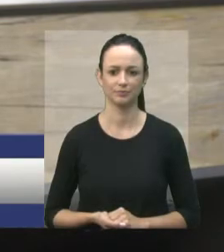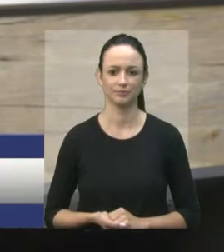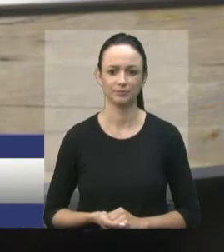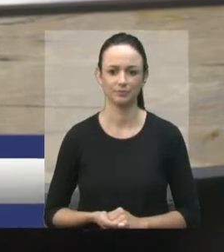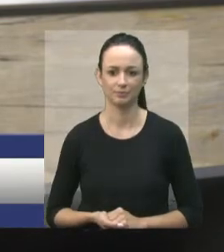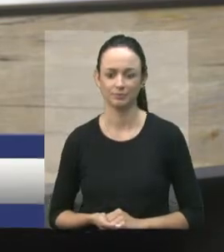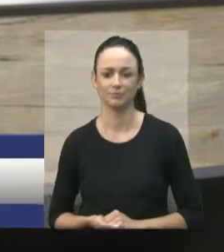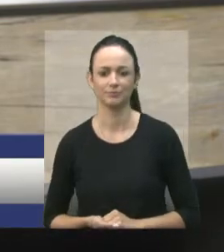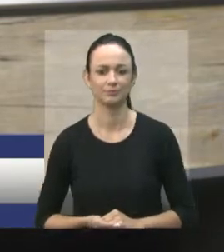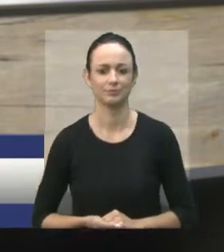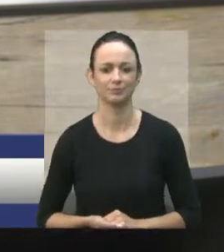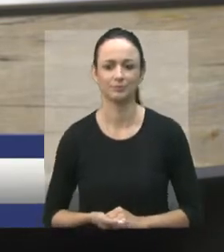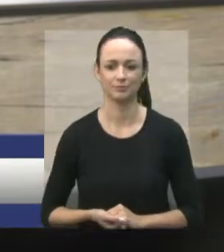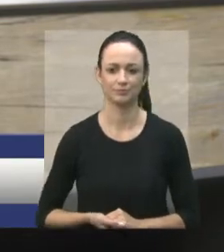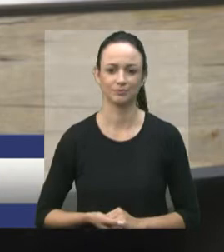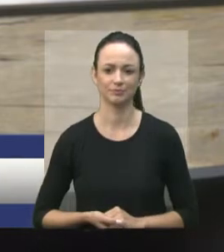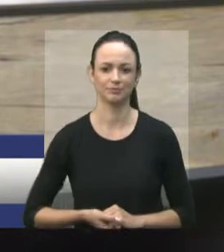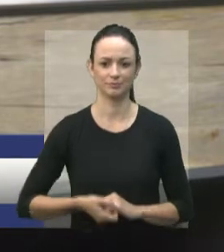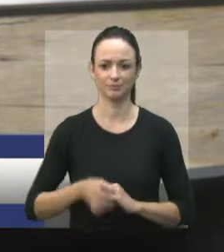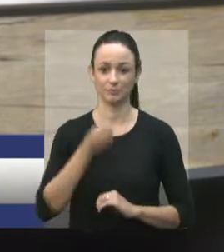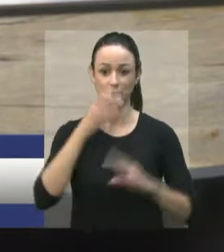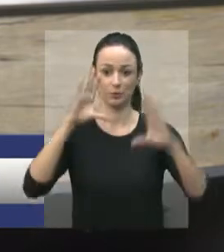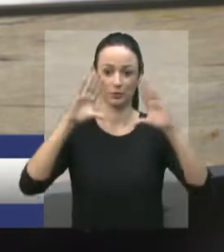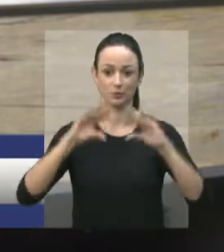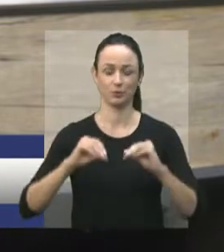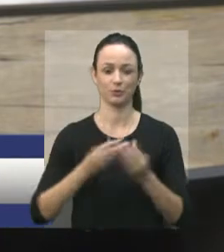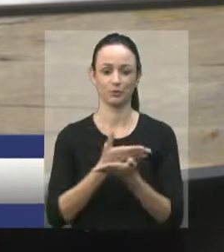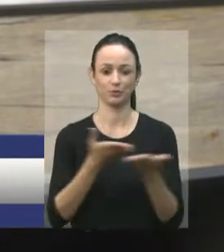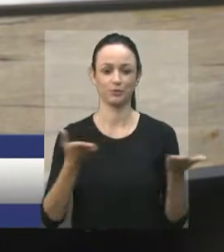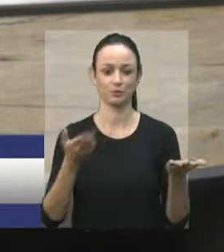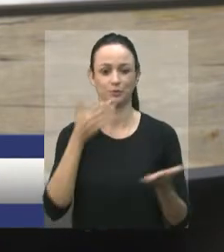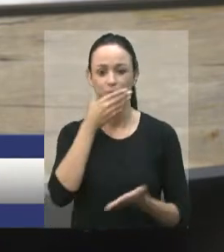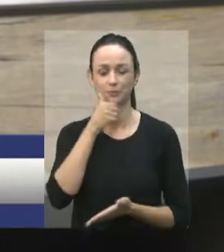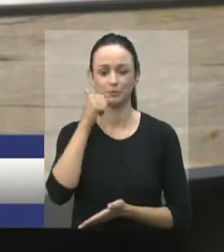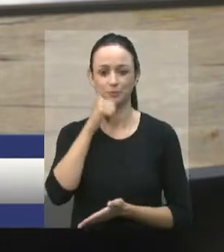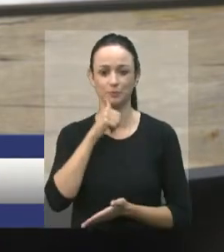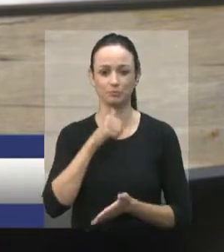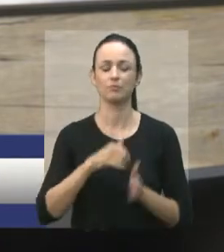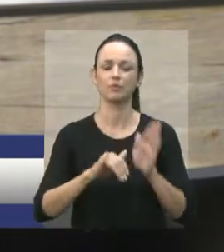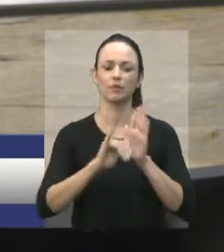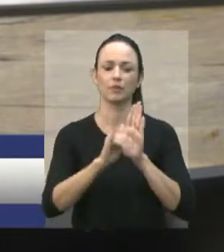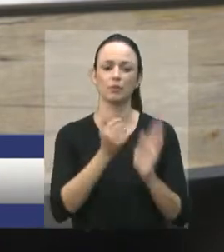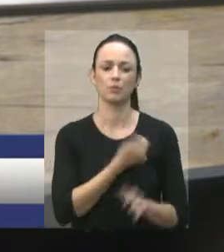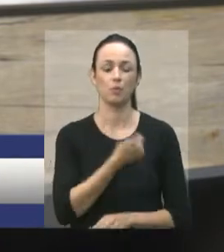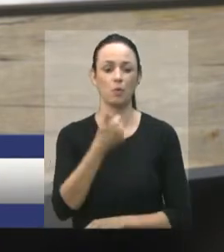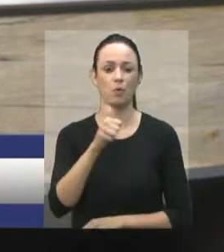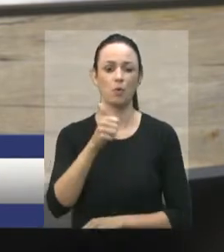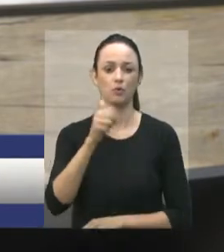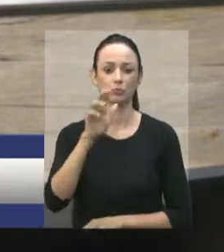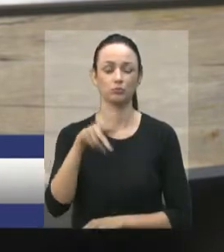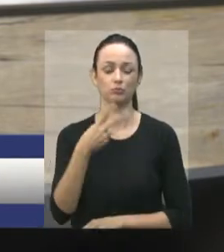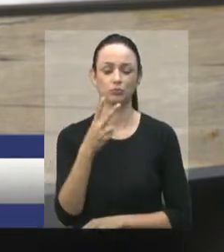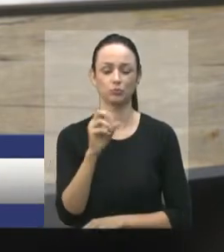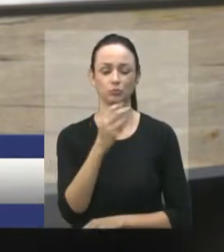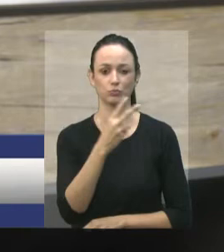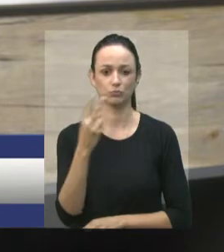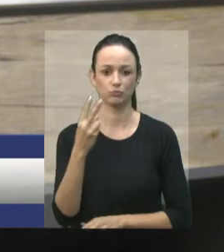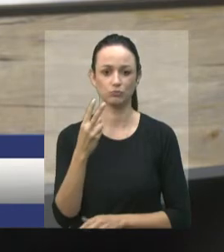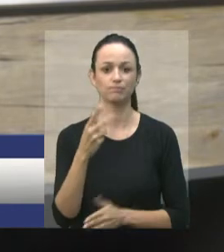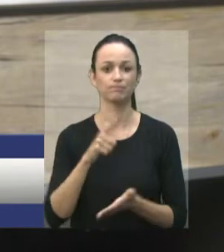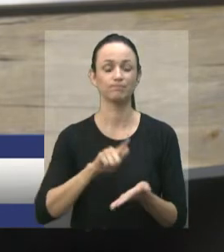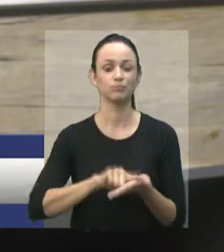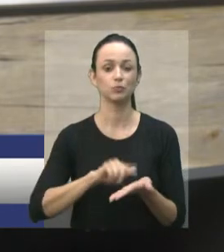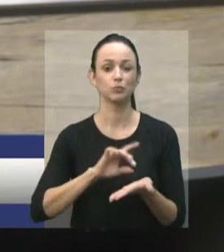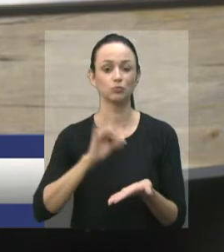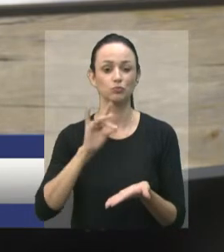Senhoras e senhores, boa noite. Conforme edital número 11 de 2022, publicado no Jornal Oficial